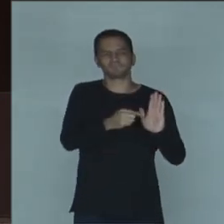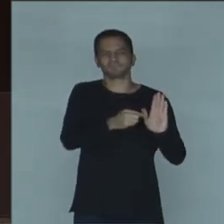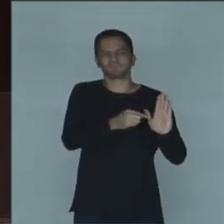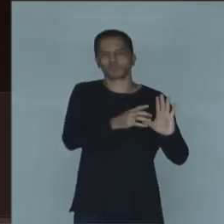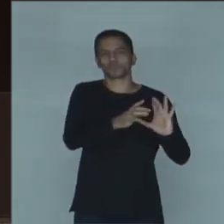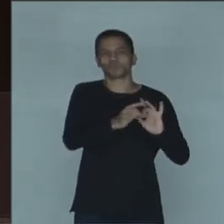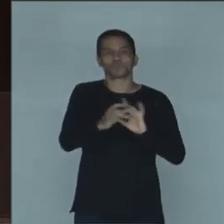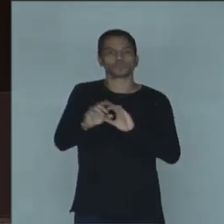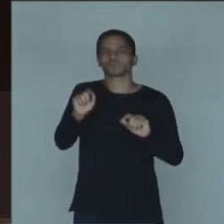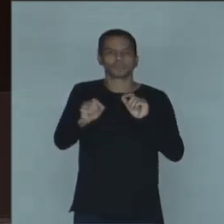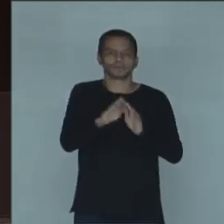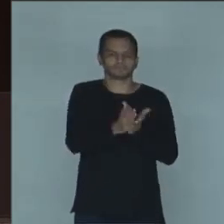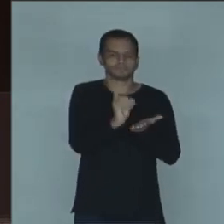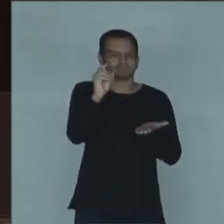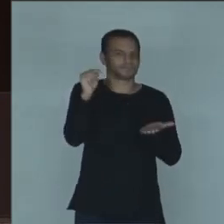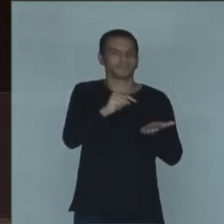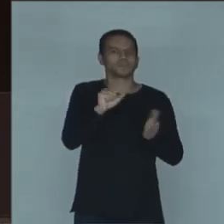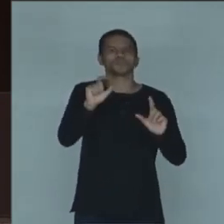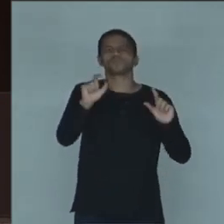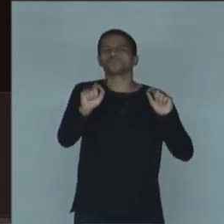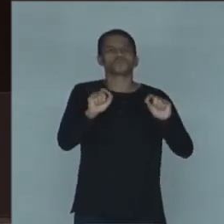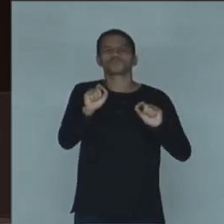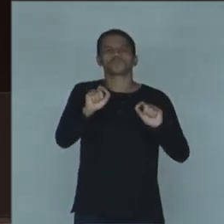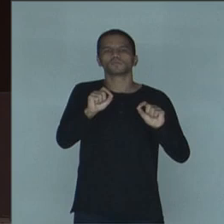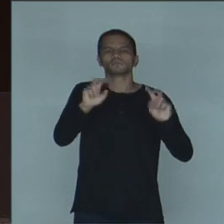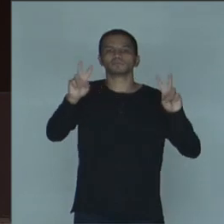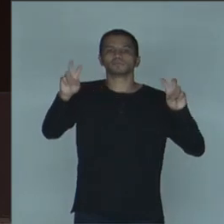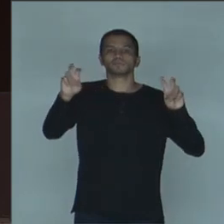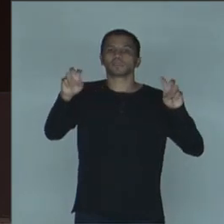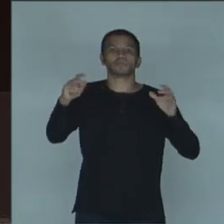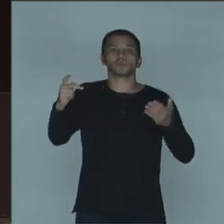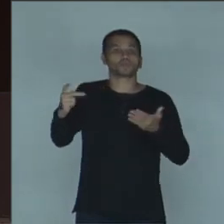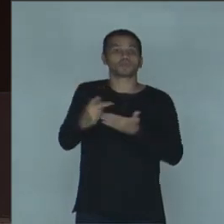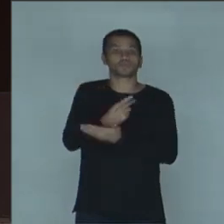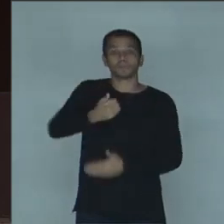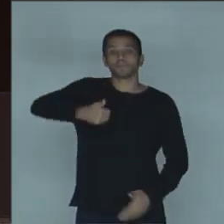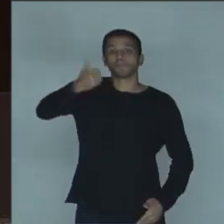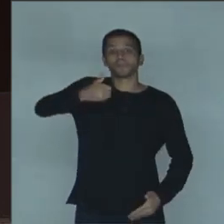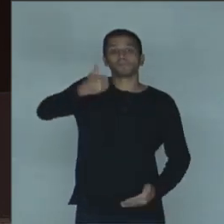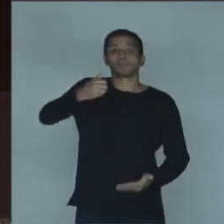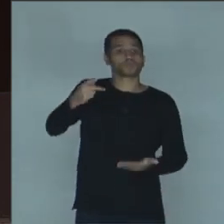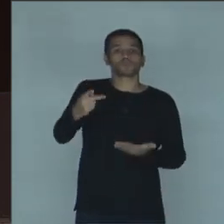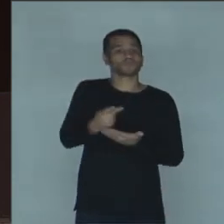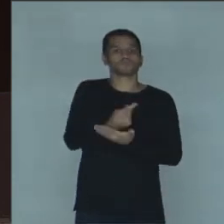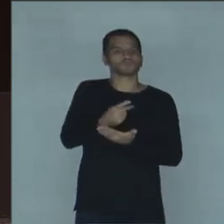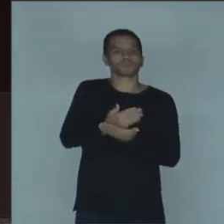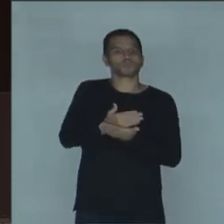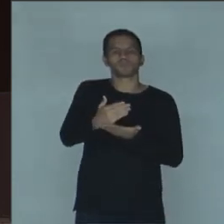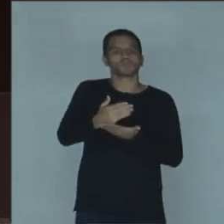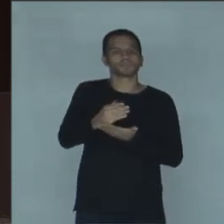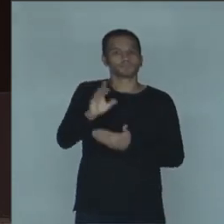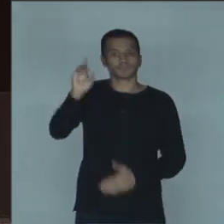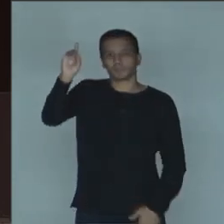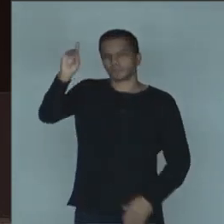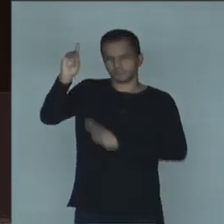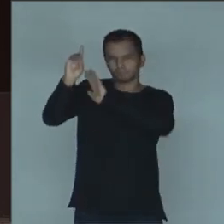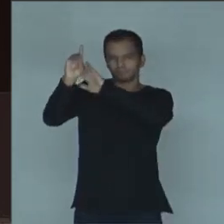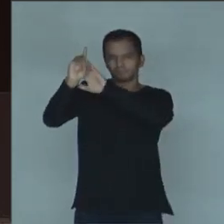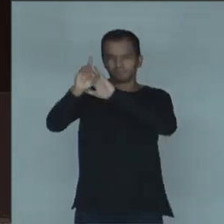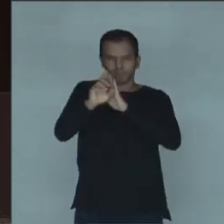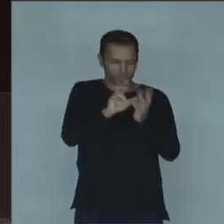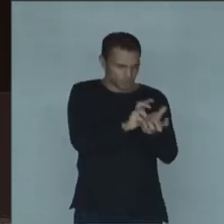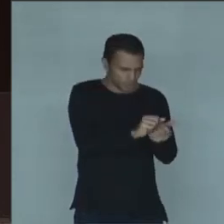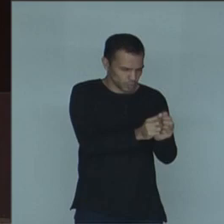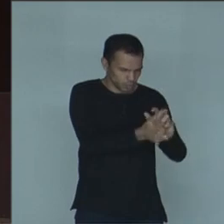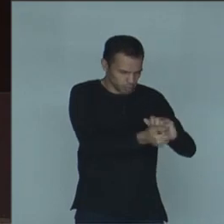relato da palavra de Deus sobre os acontecimentos do início da humanidade Deus criou o